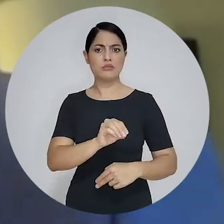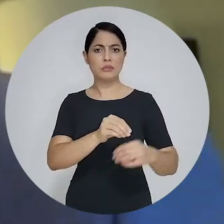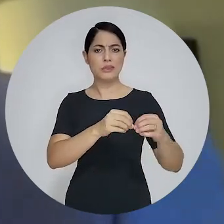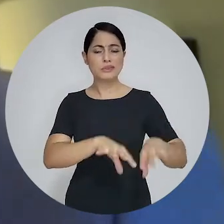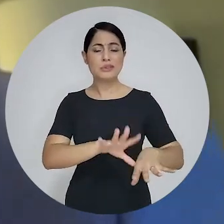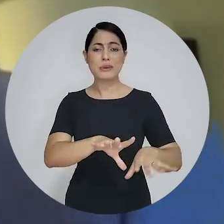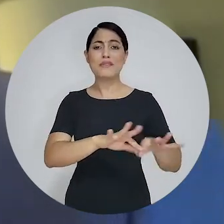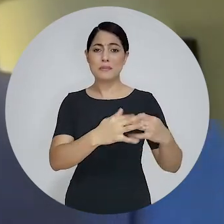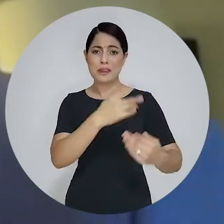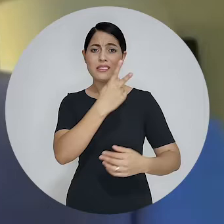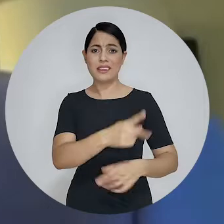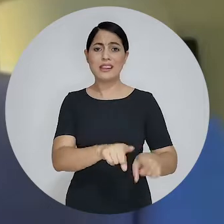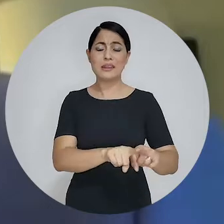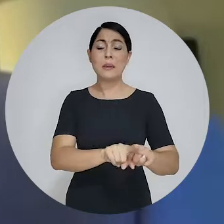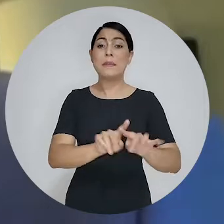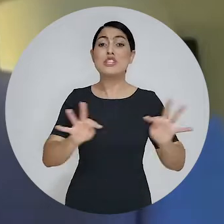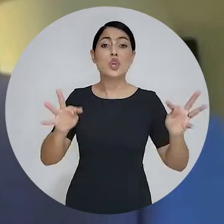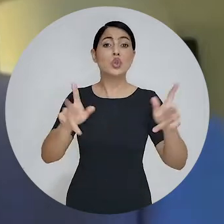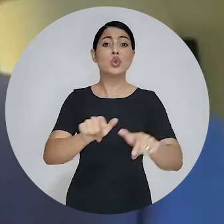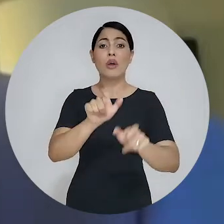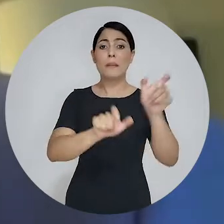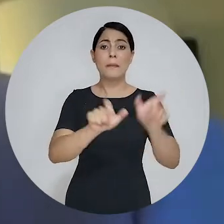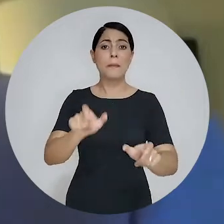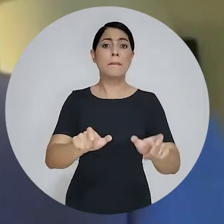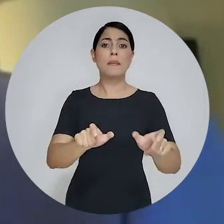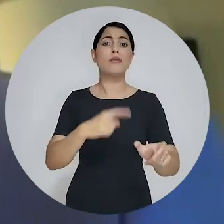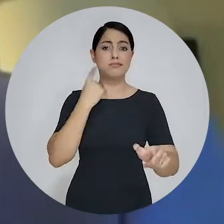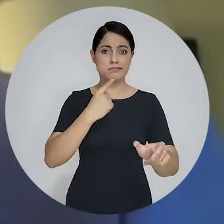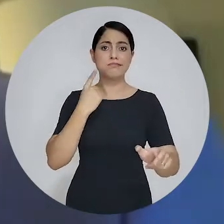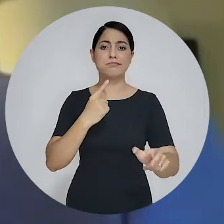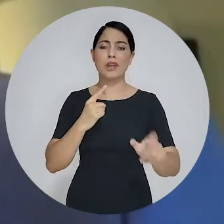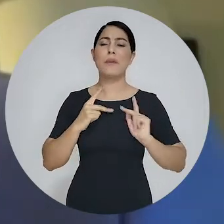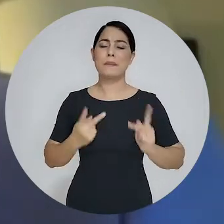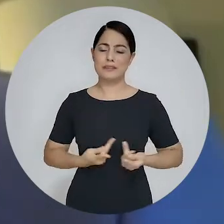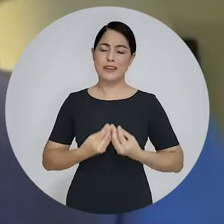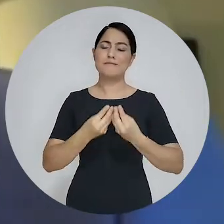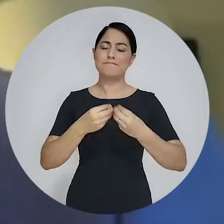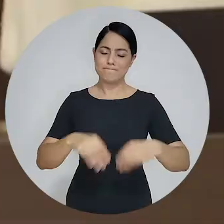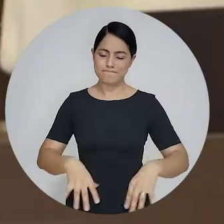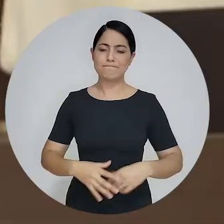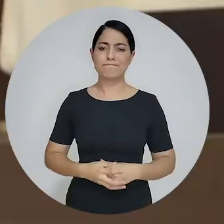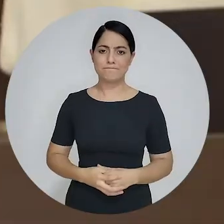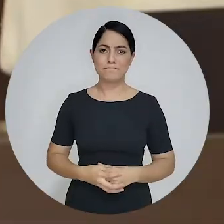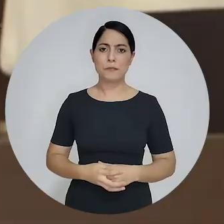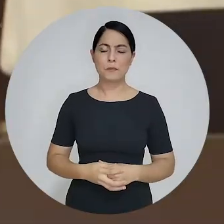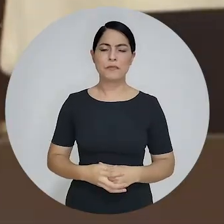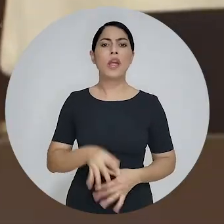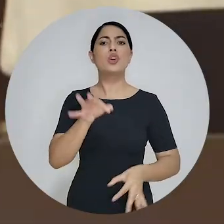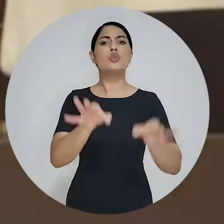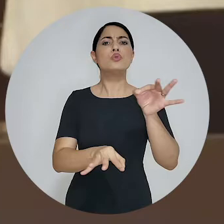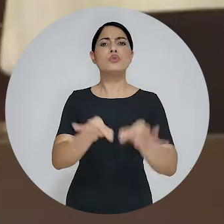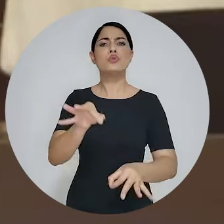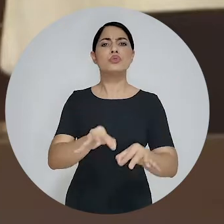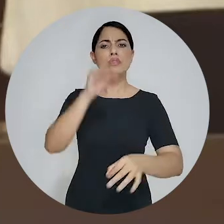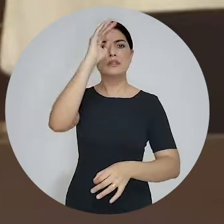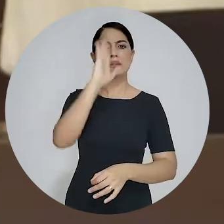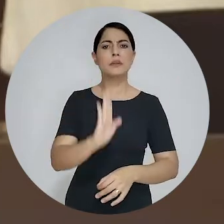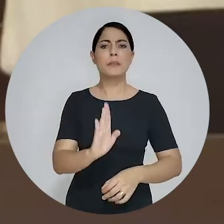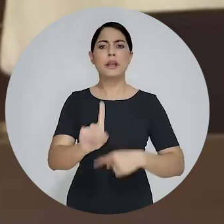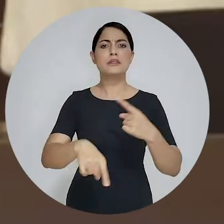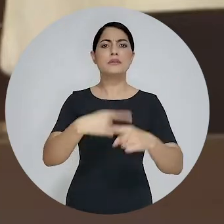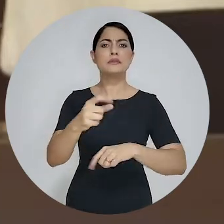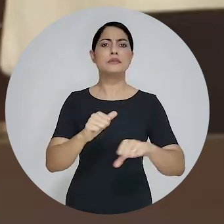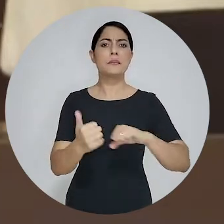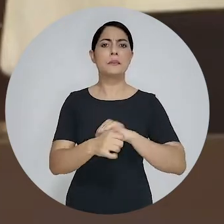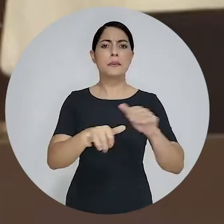lesou, violou, além de toda a advocacia brasileira, a própria humanidade. O que será da justiça